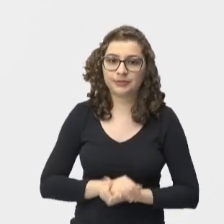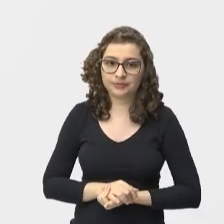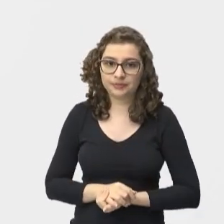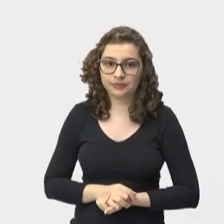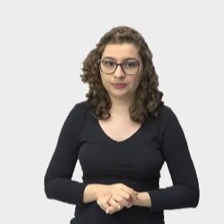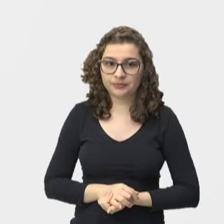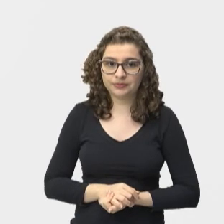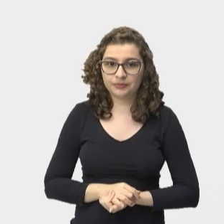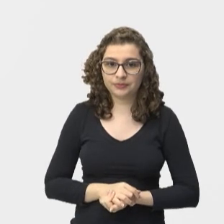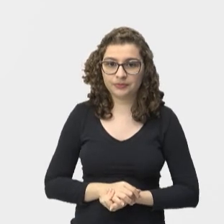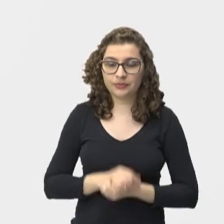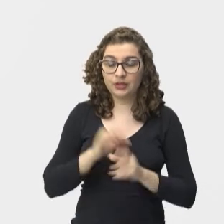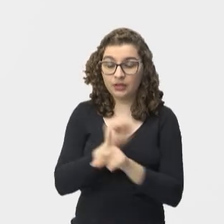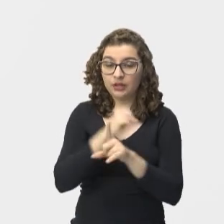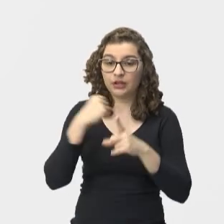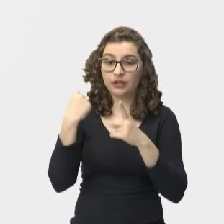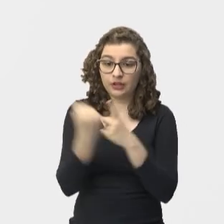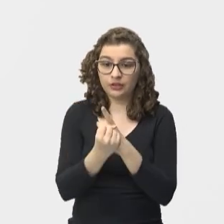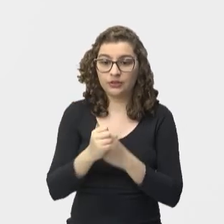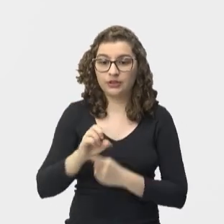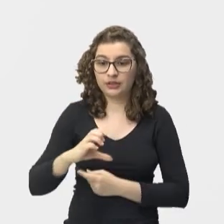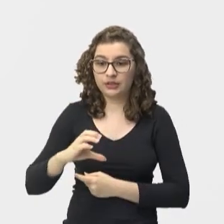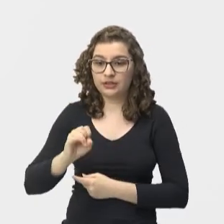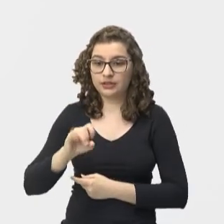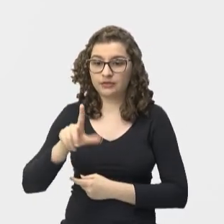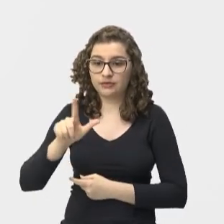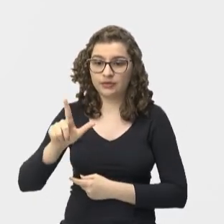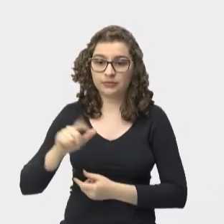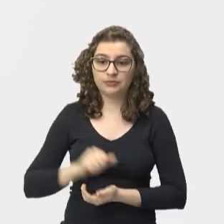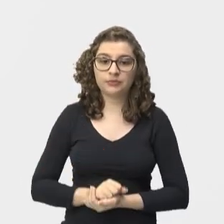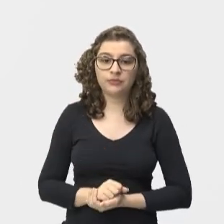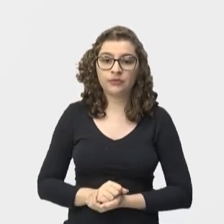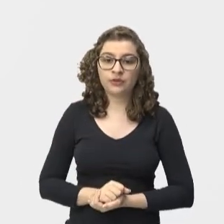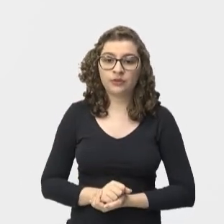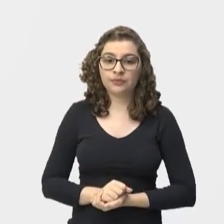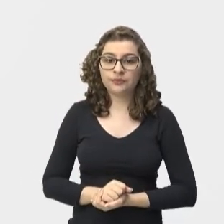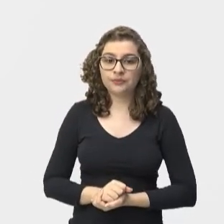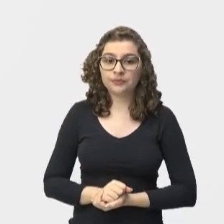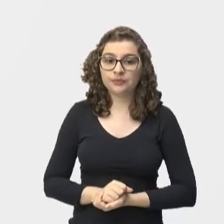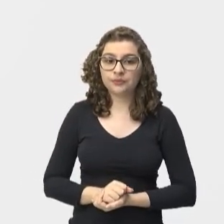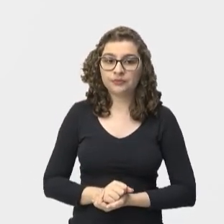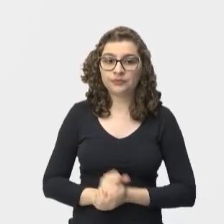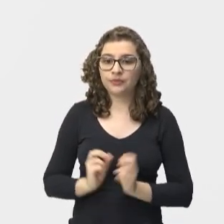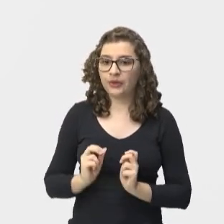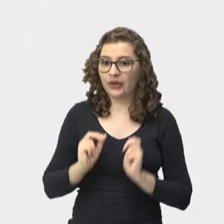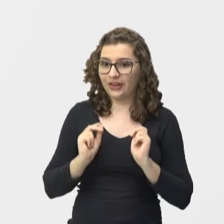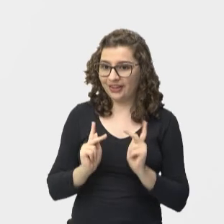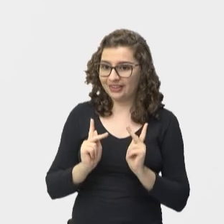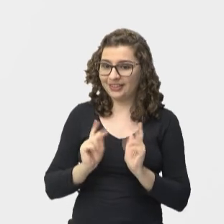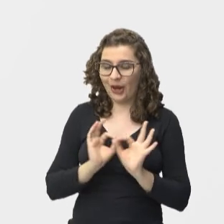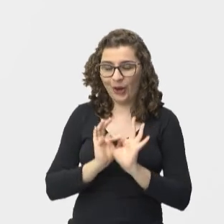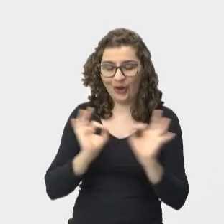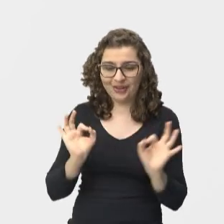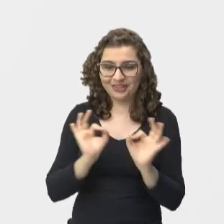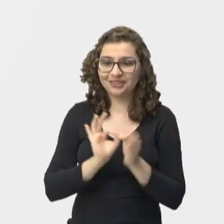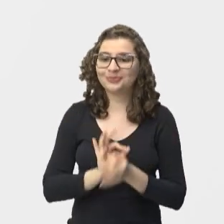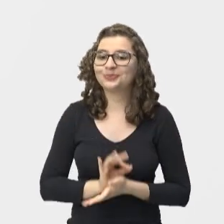isso? E também a sociedade civil, não é isso? Muito bem. Ótimo.